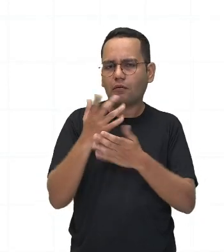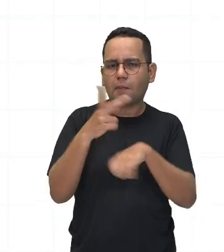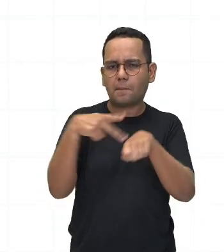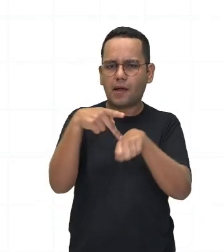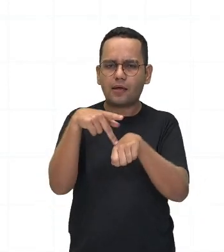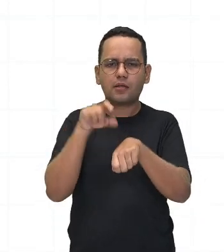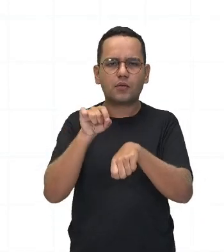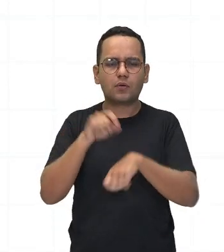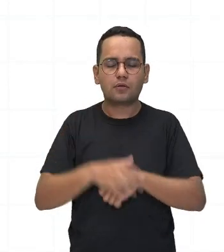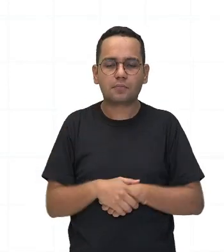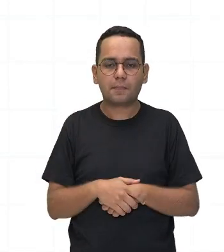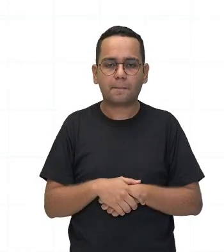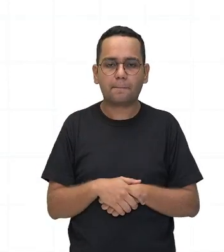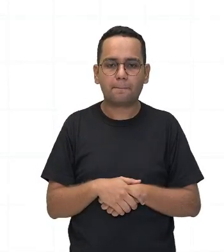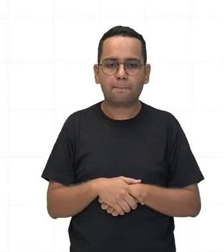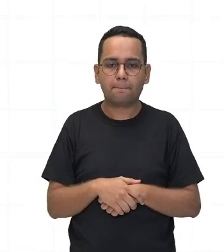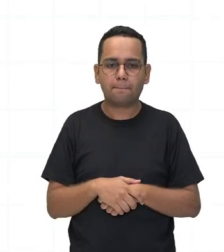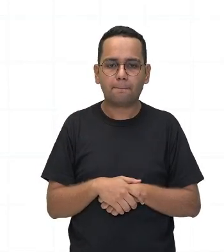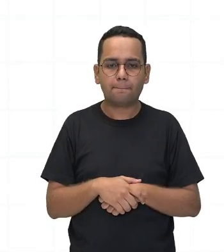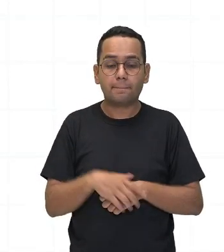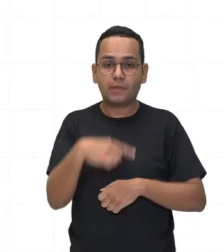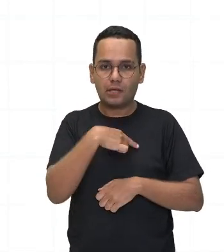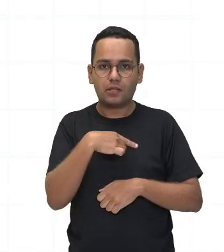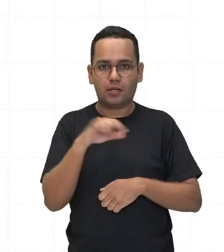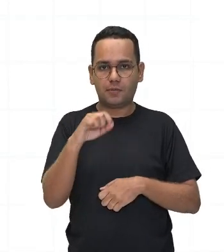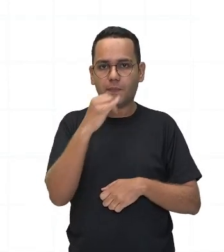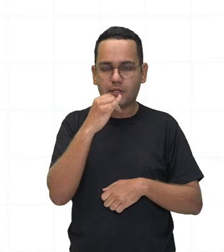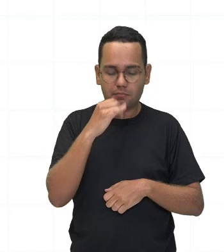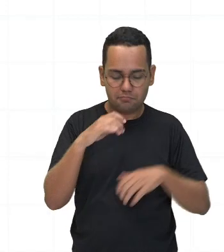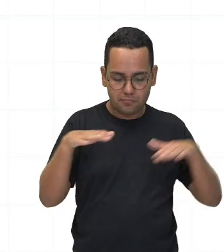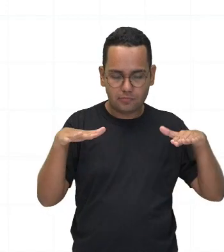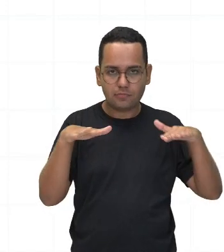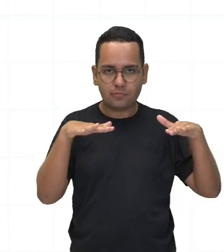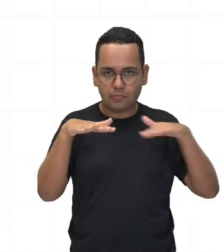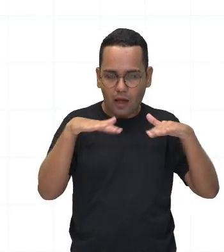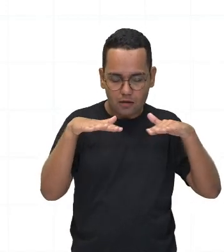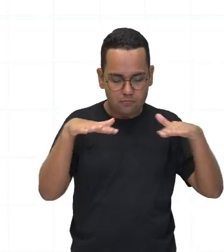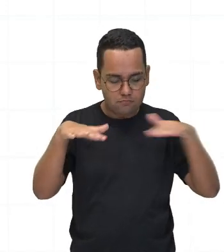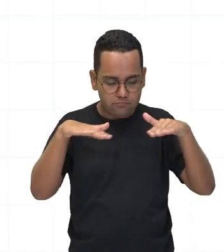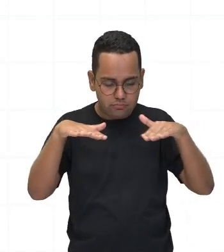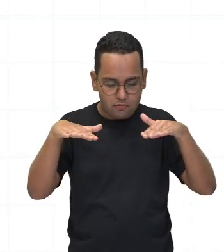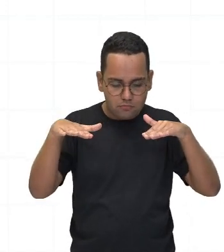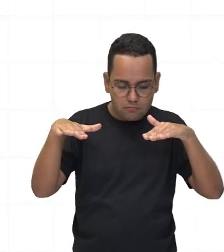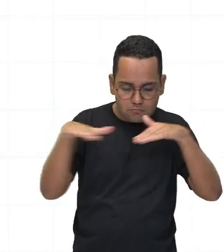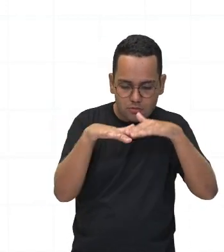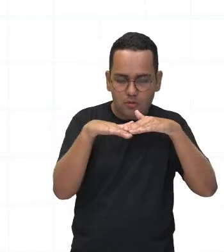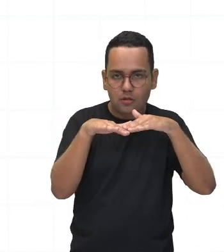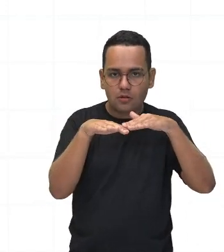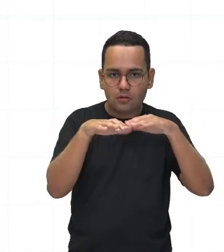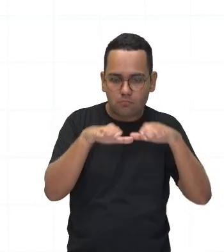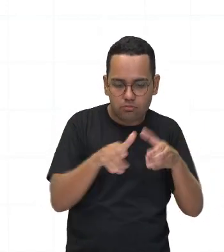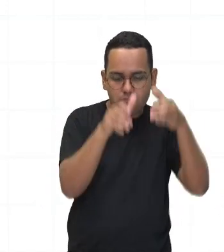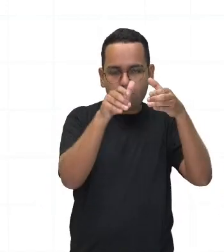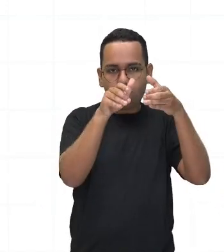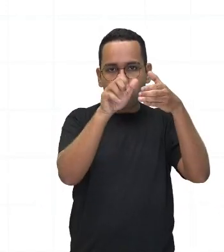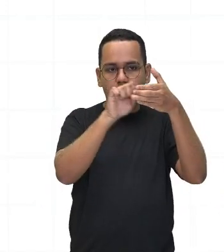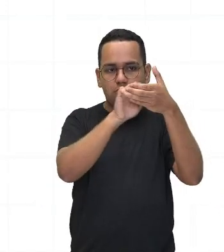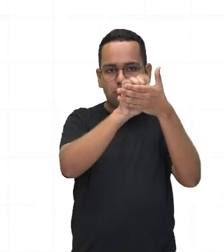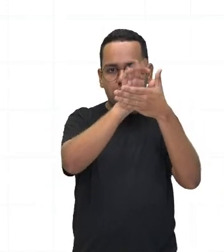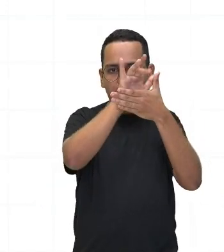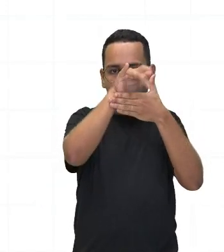que ocorrem essas formações geológicas, essas características da superfície, né,